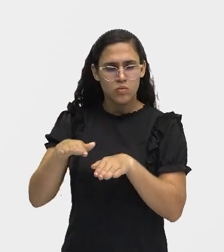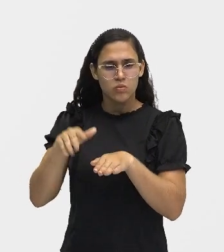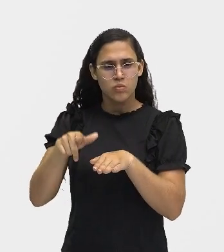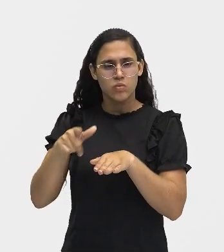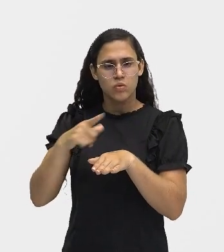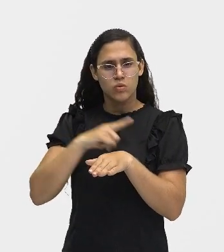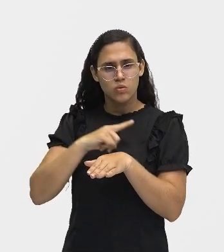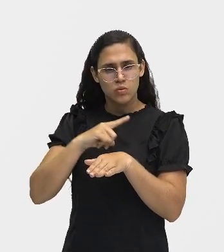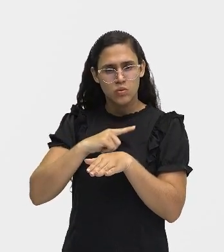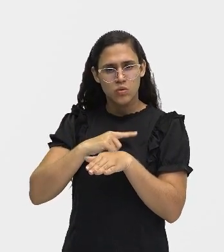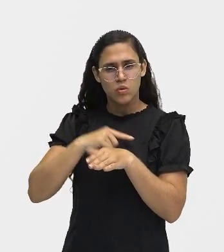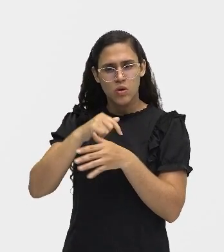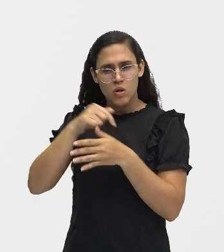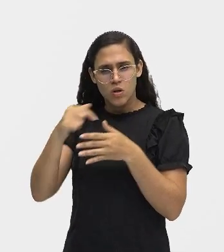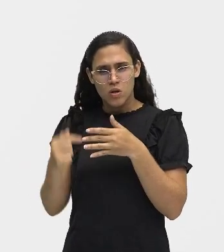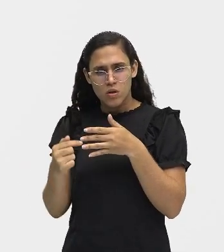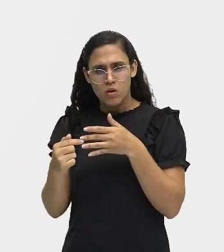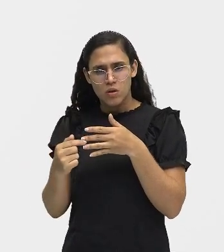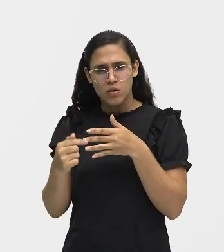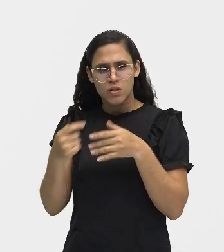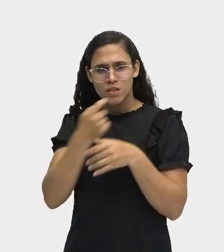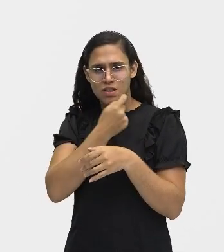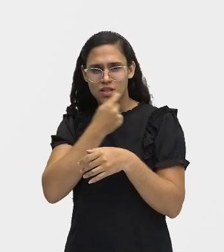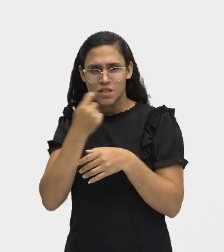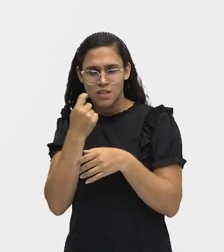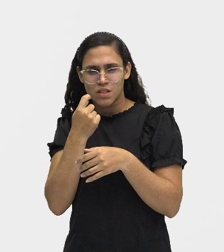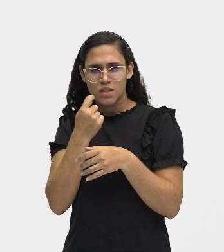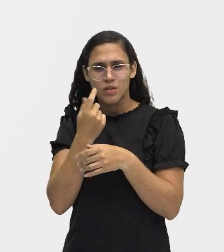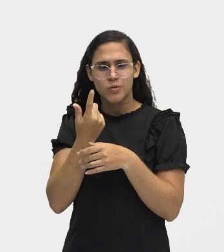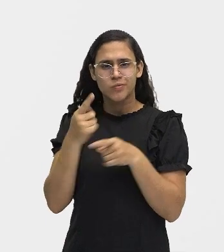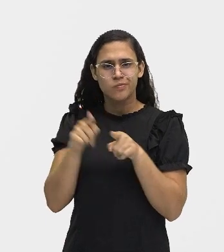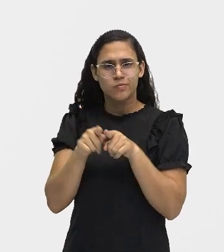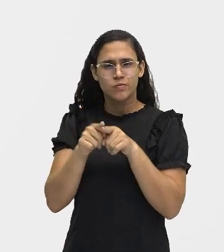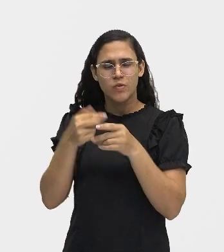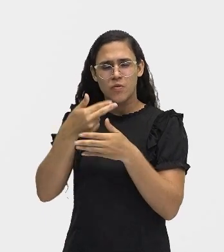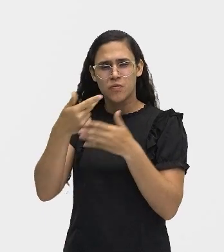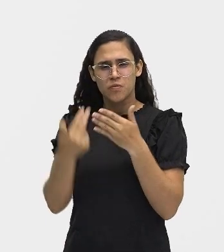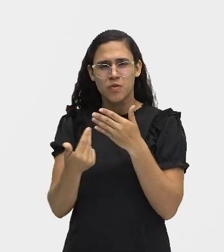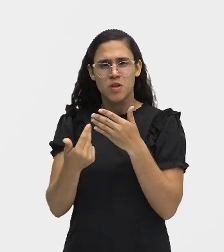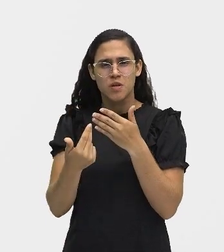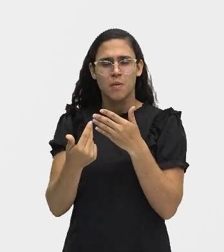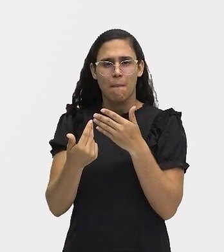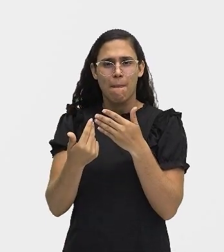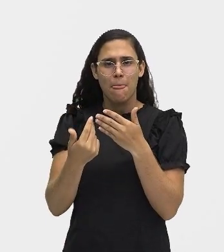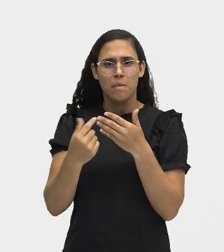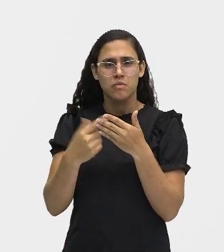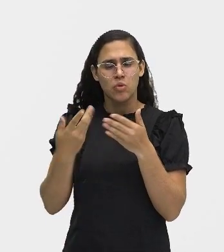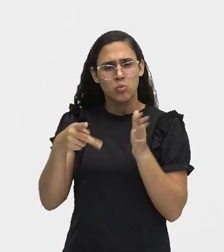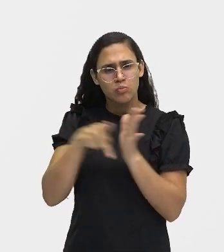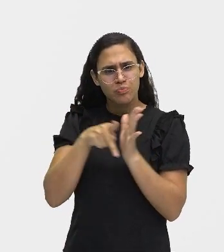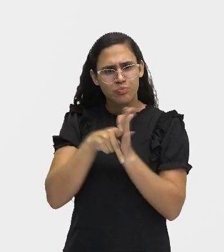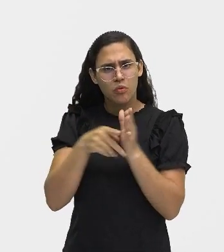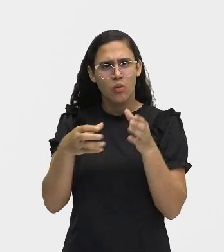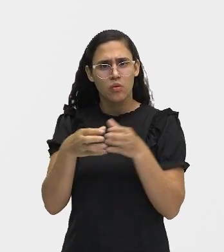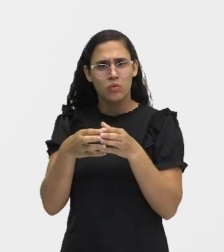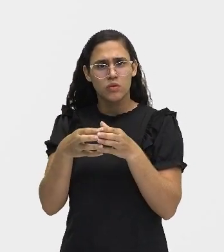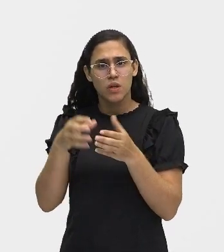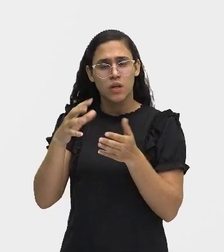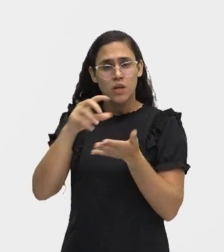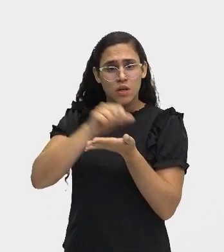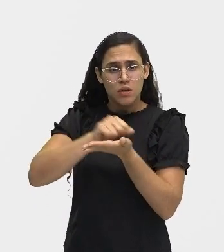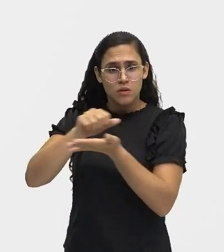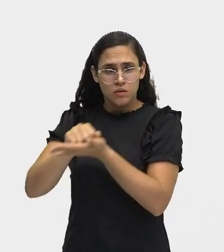pegadas, pistas de deslocamento, marcas dentadas, excrementos, todos esses vão ser partes ali dos